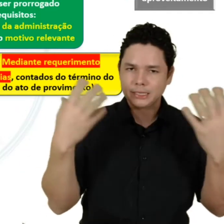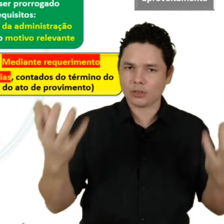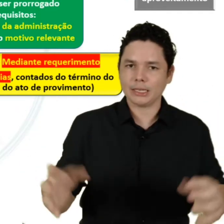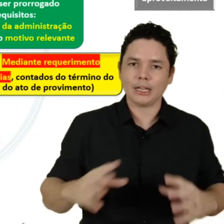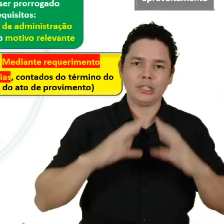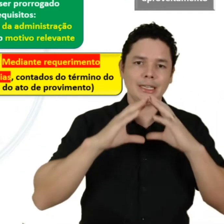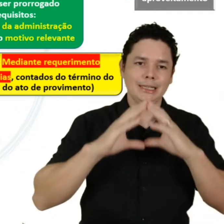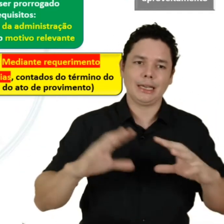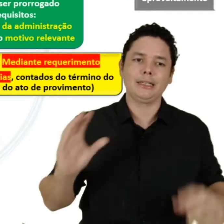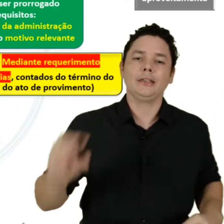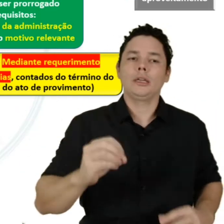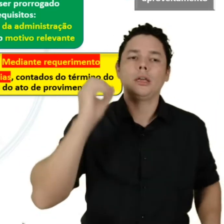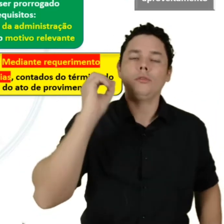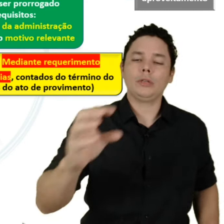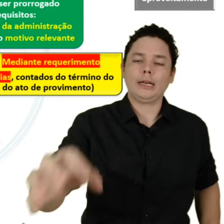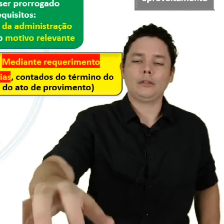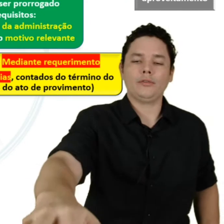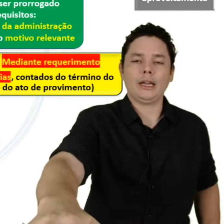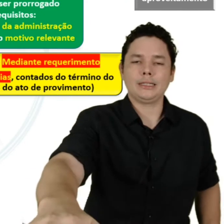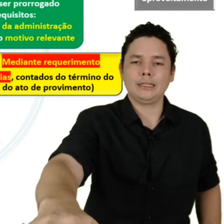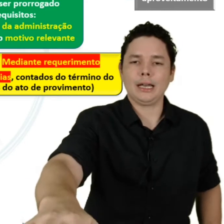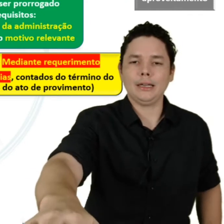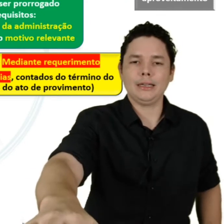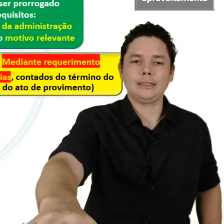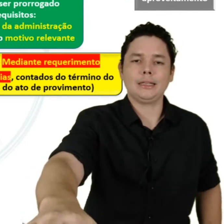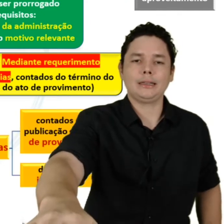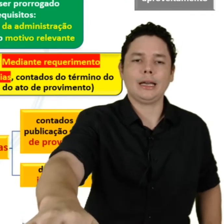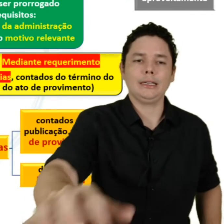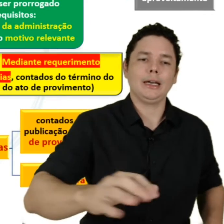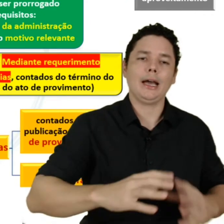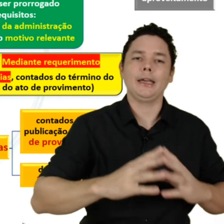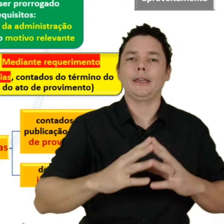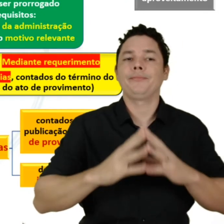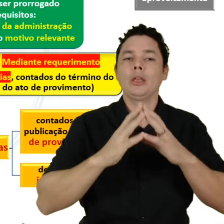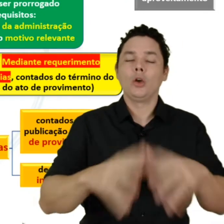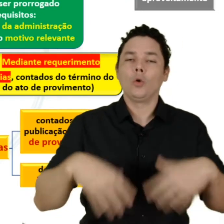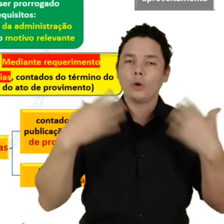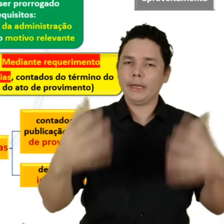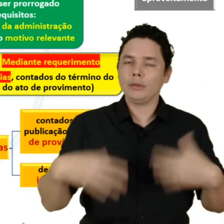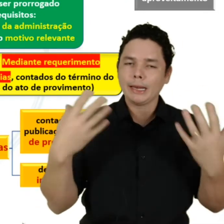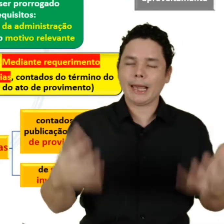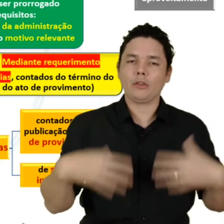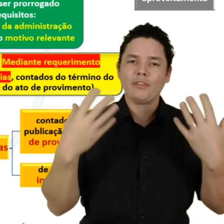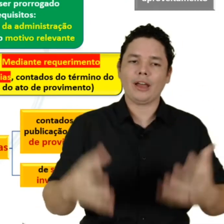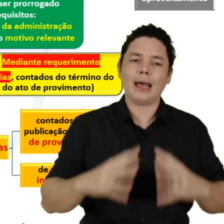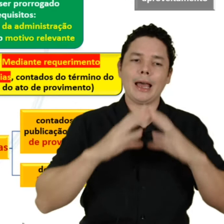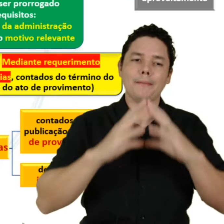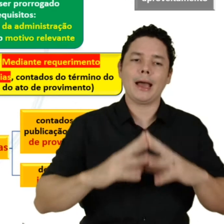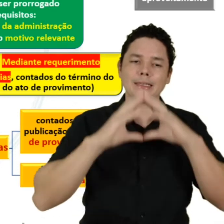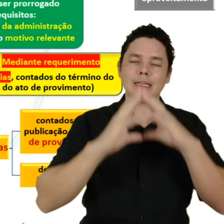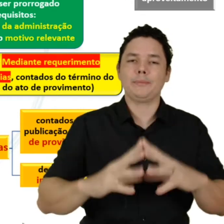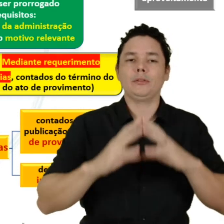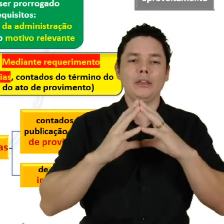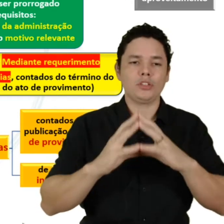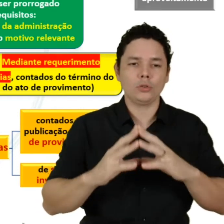aí é uma discricionalidade dela, né? Então, o decreto vai acrescentar esse detalhe aí. O que o decreto vai falar